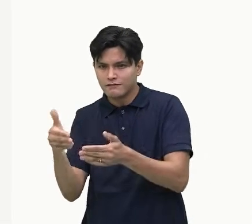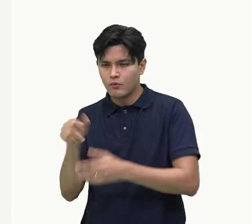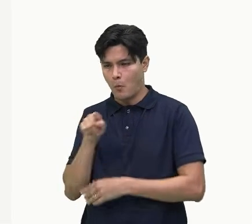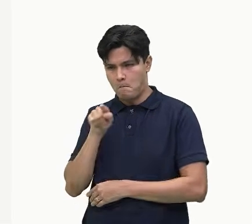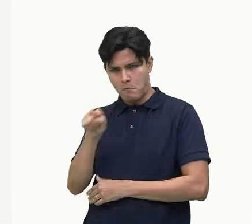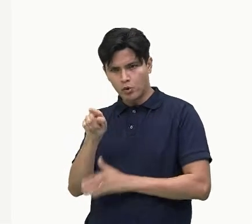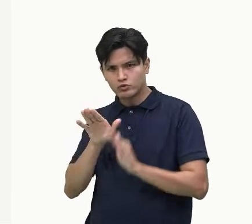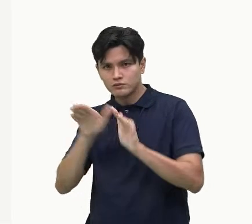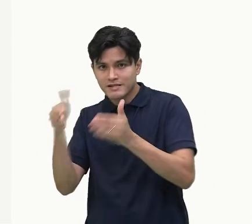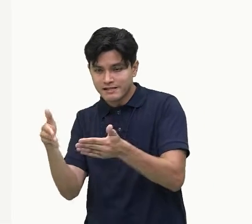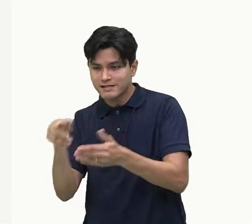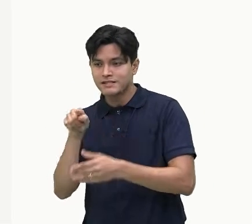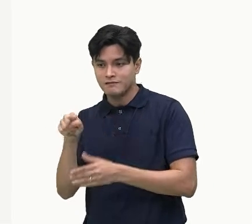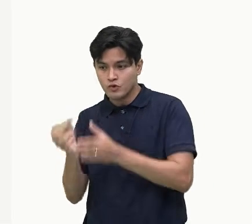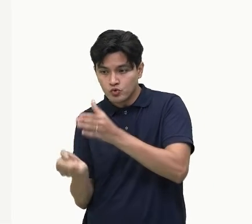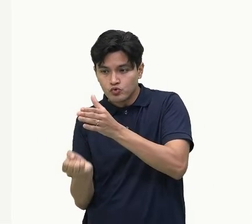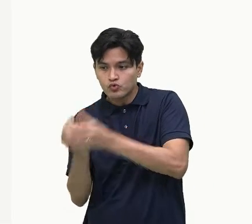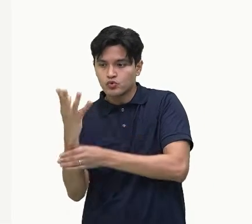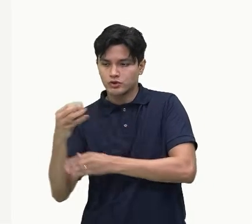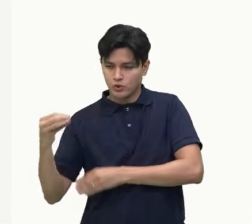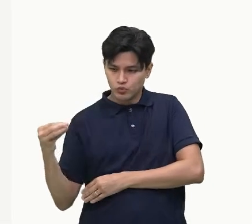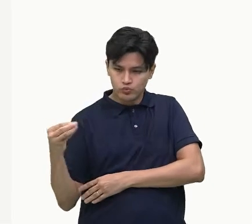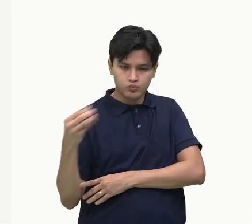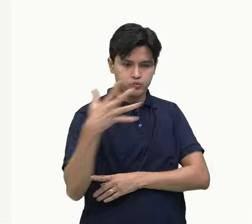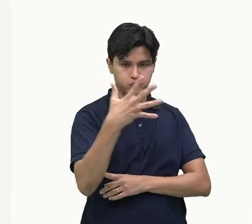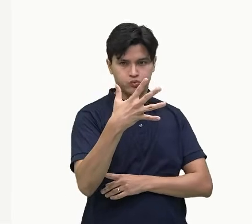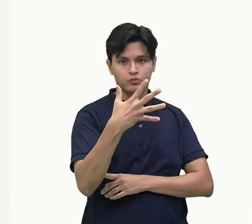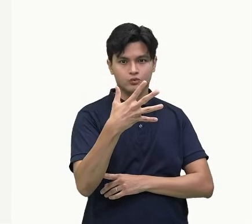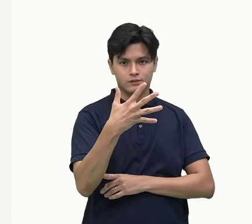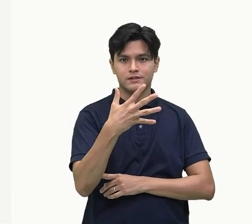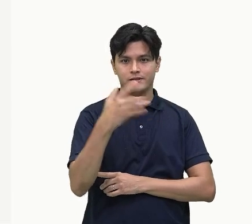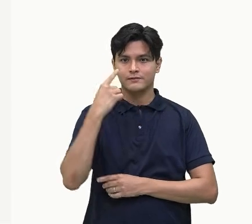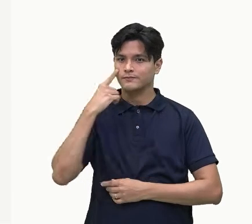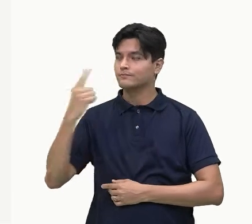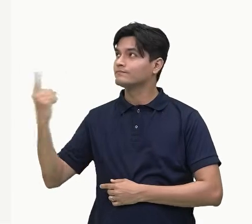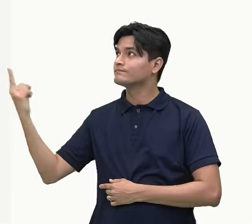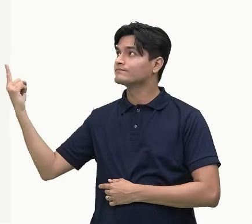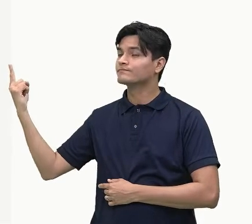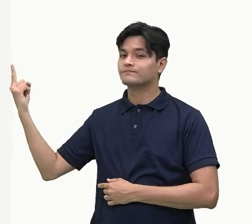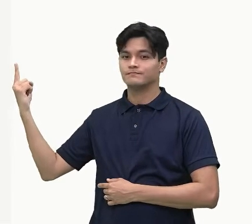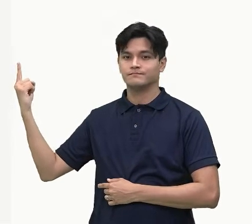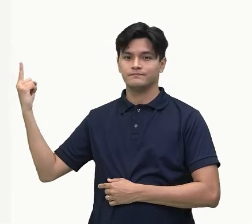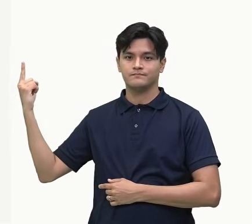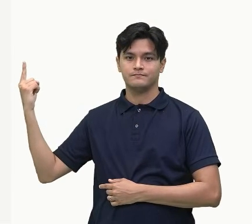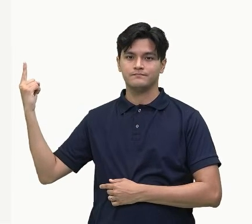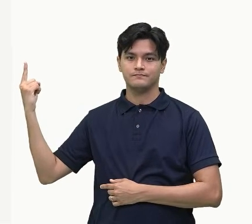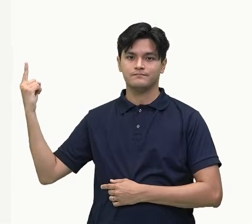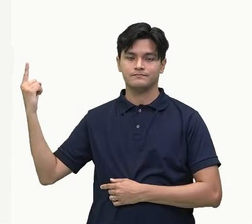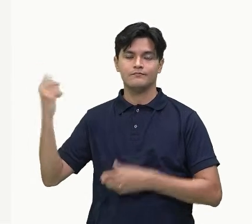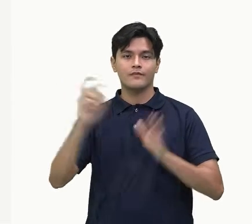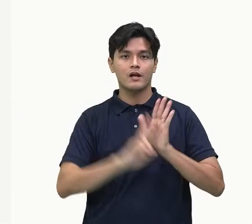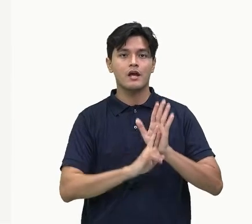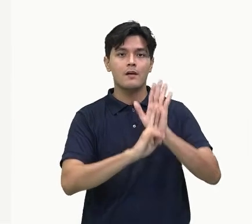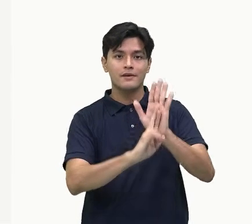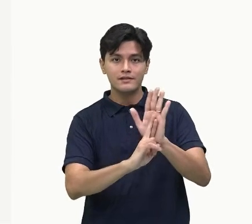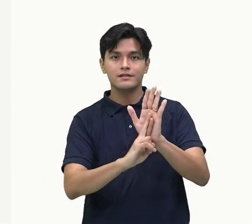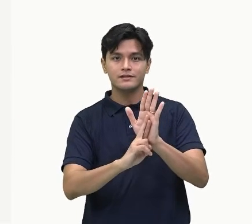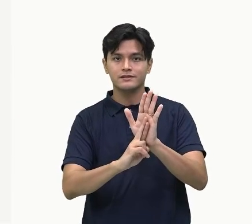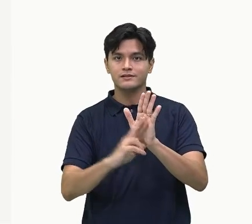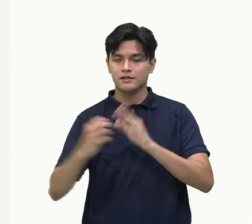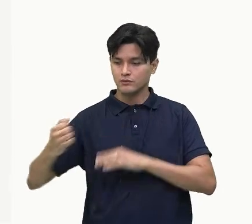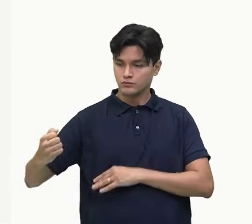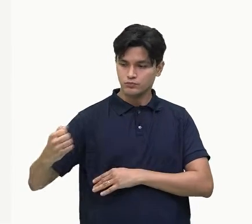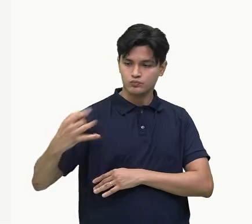temos aqui a mesma imagem anterior, mas aqui no meio eu vejo a representação de um feixe de